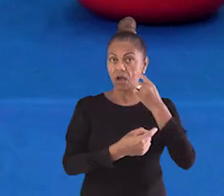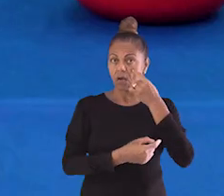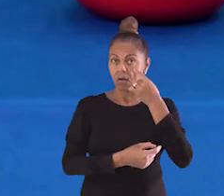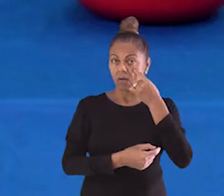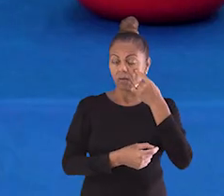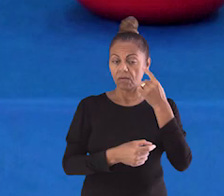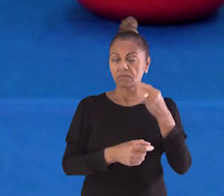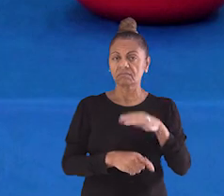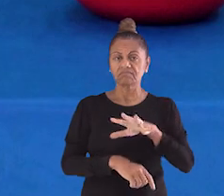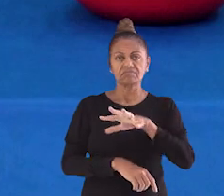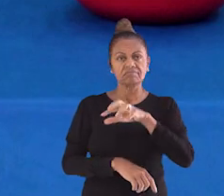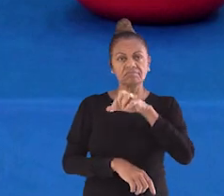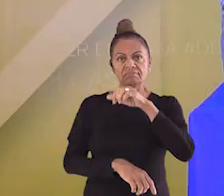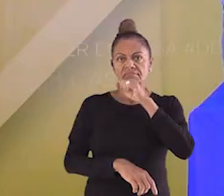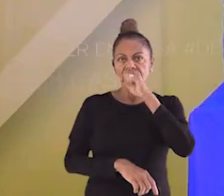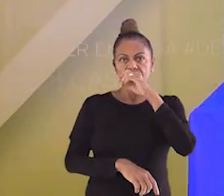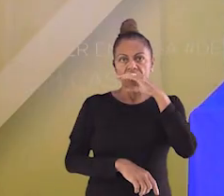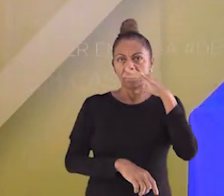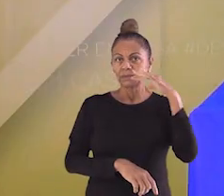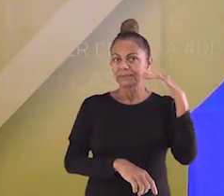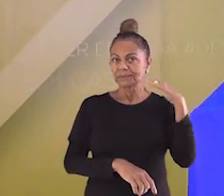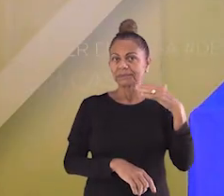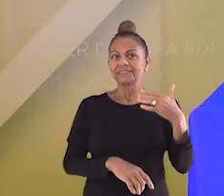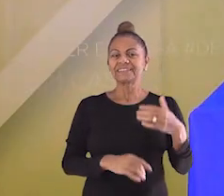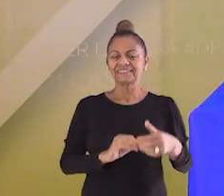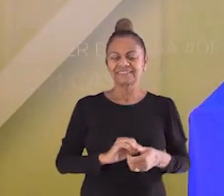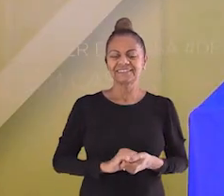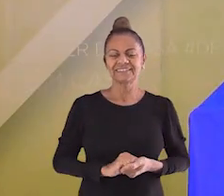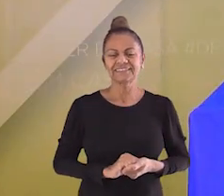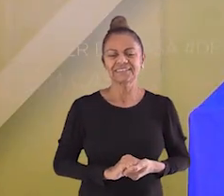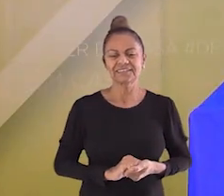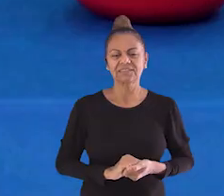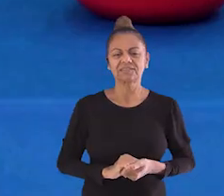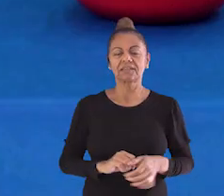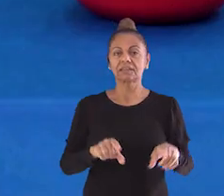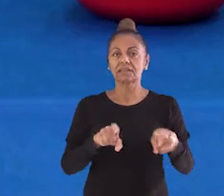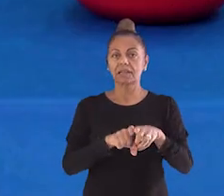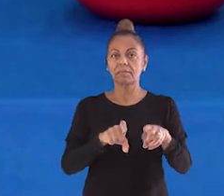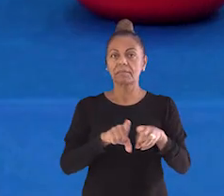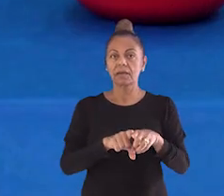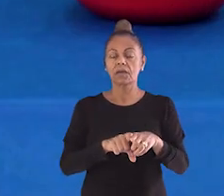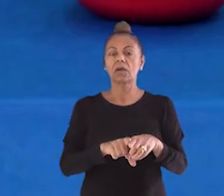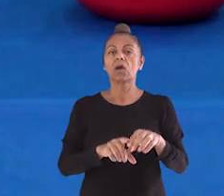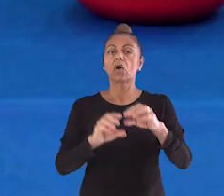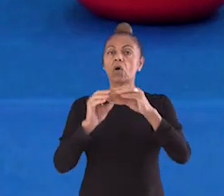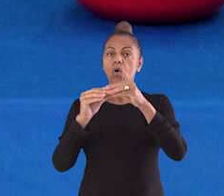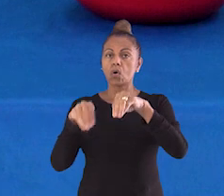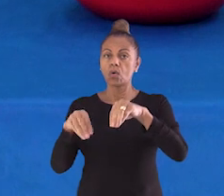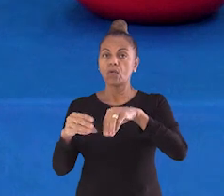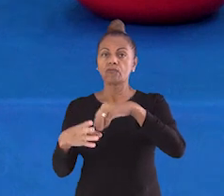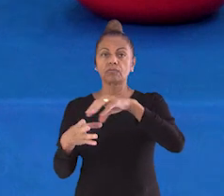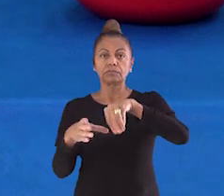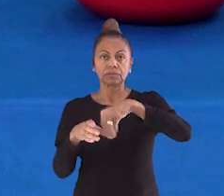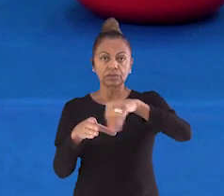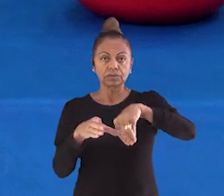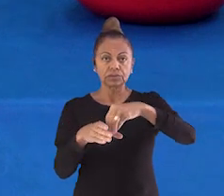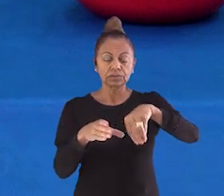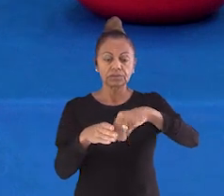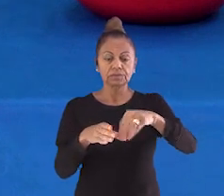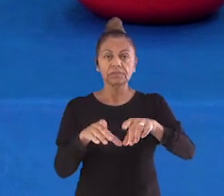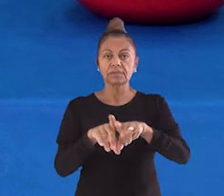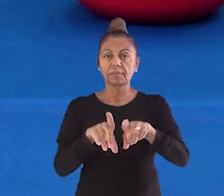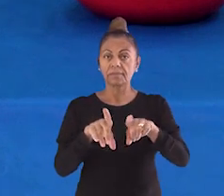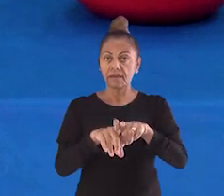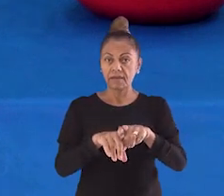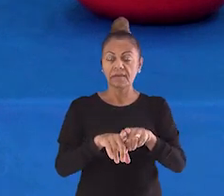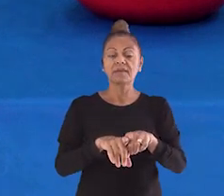tirar aqui para vocês darem uma olhadinha. Tá bem cheiroso esse arroz. Ó, a gente tem tanto o arroz quanto o ovo mexido,